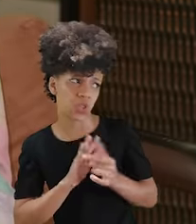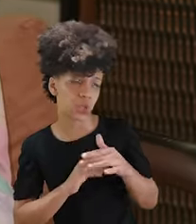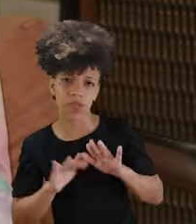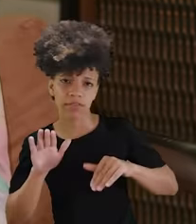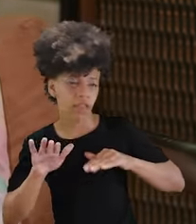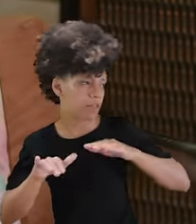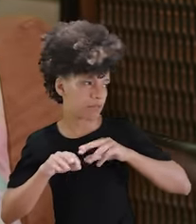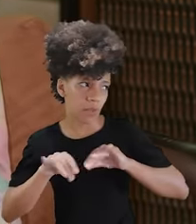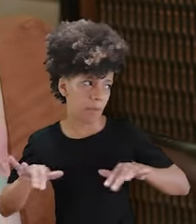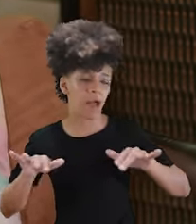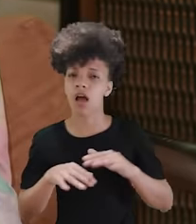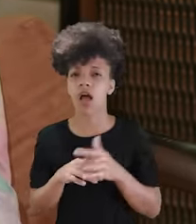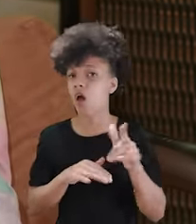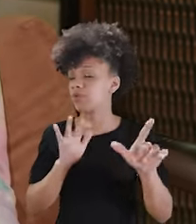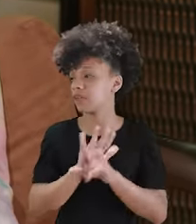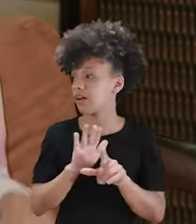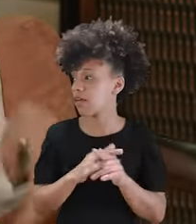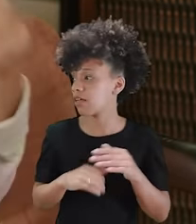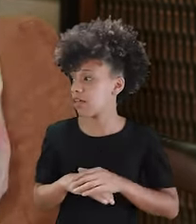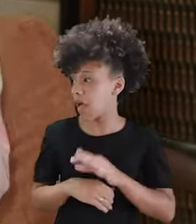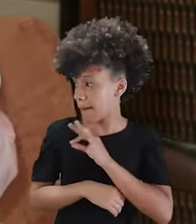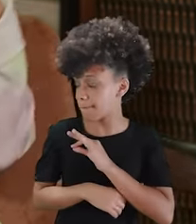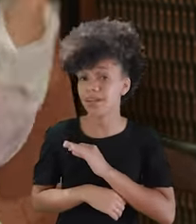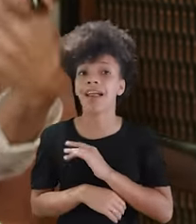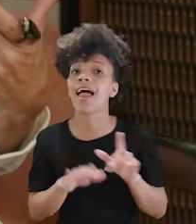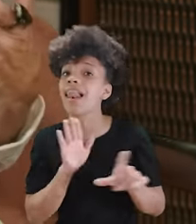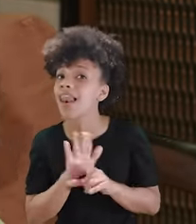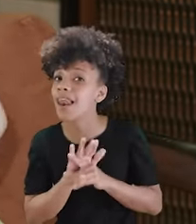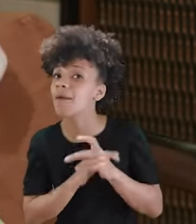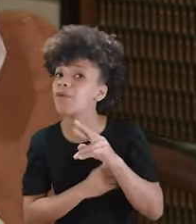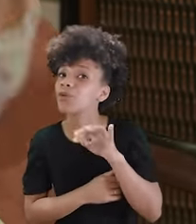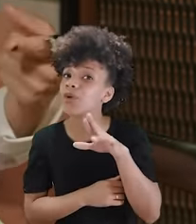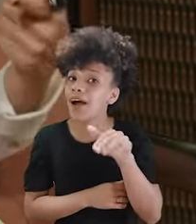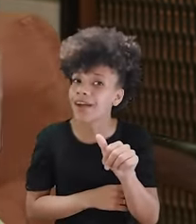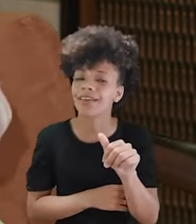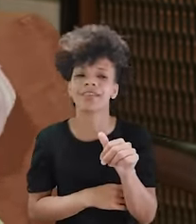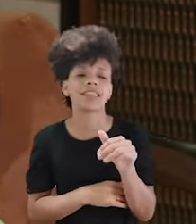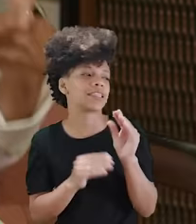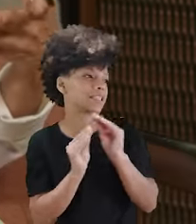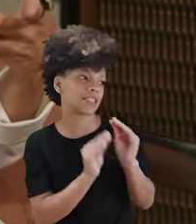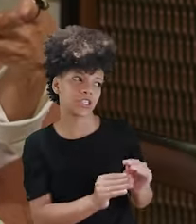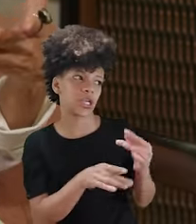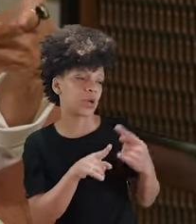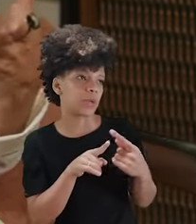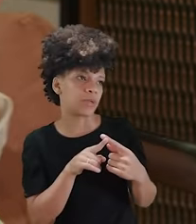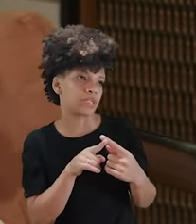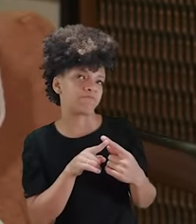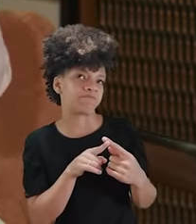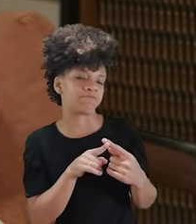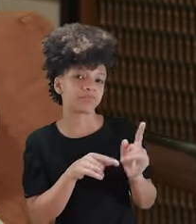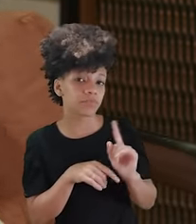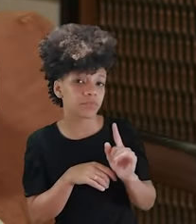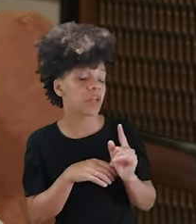portuária fecham tudo deixam porque não que eles podem passar pela pelo pelo trajeto do